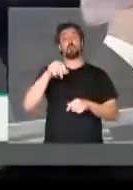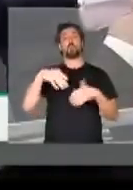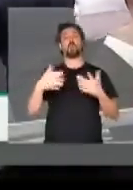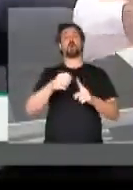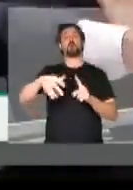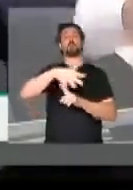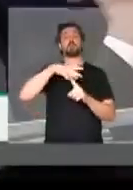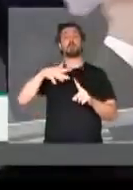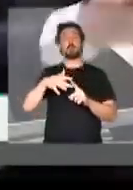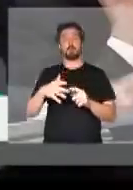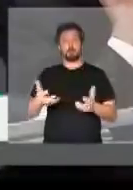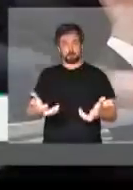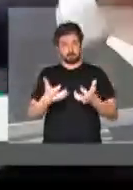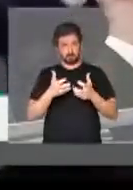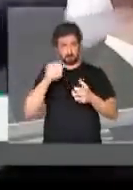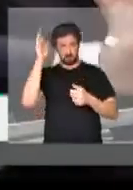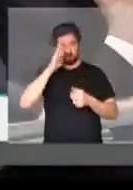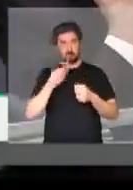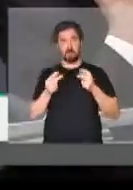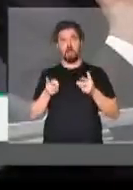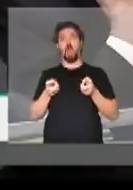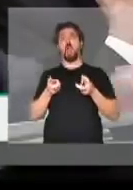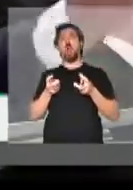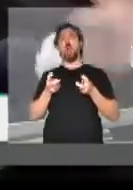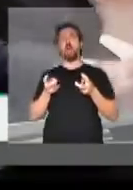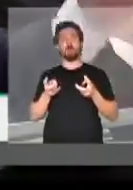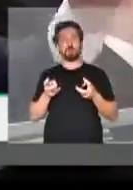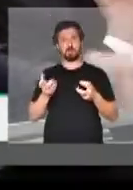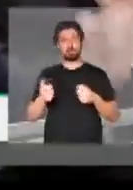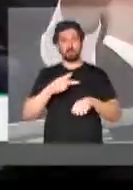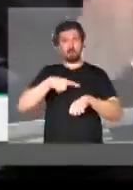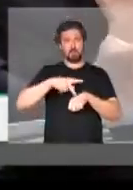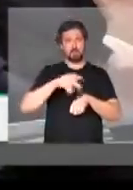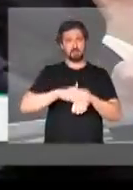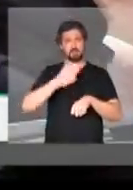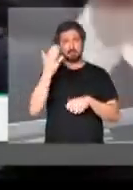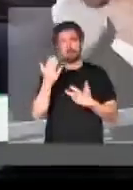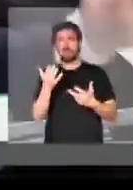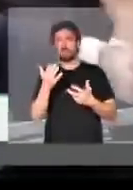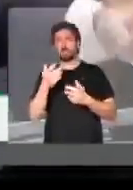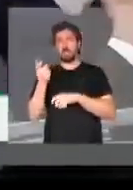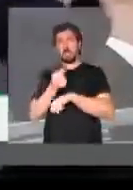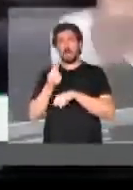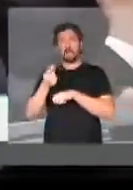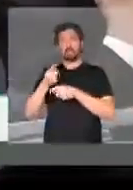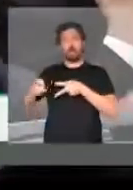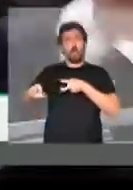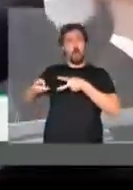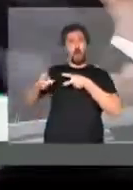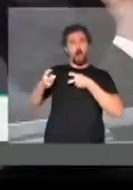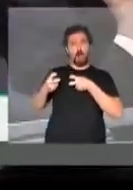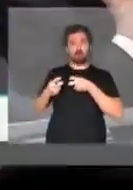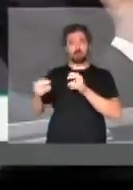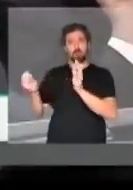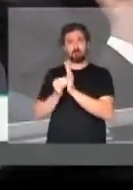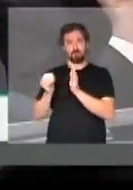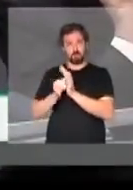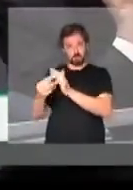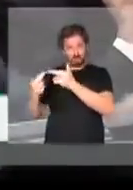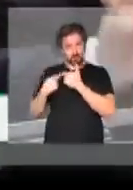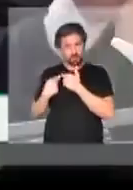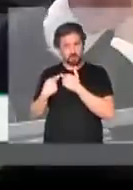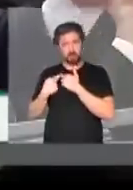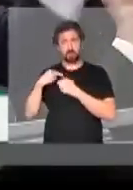Nós vamos querer um país especulativo, nós vamos querer um país do capitalismo especulativo e